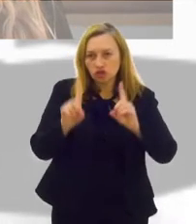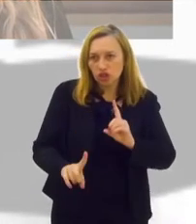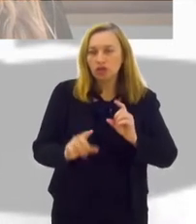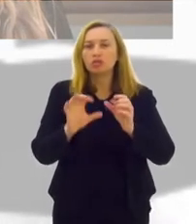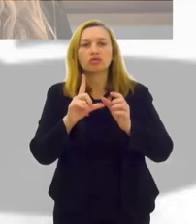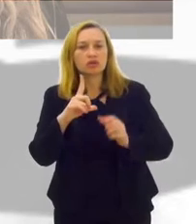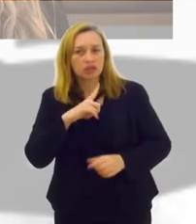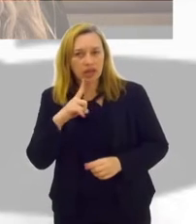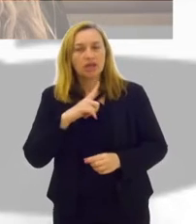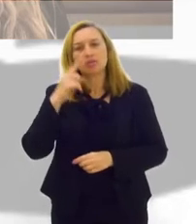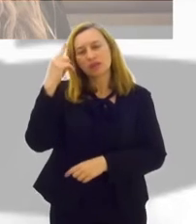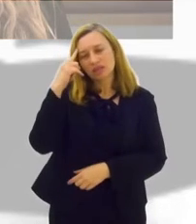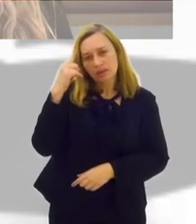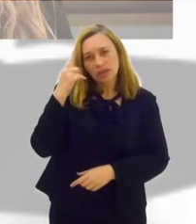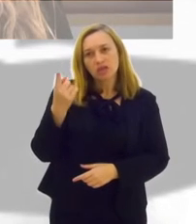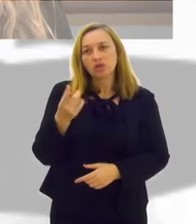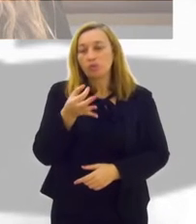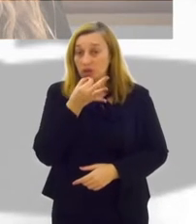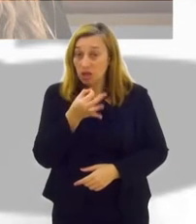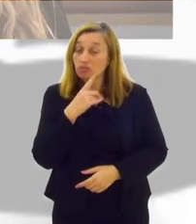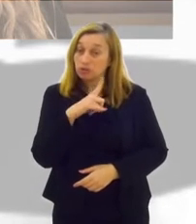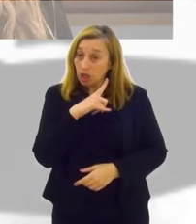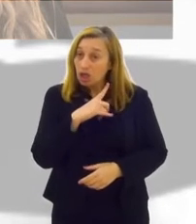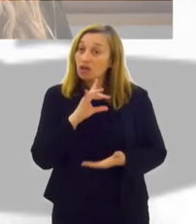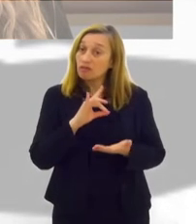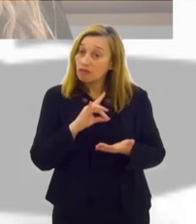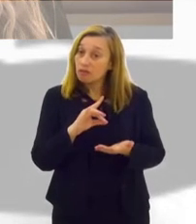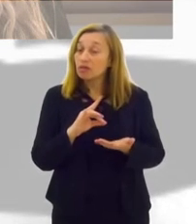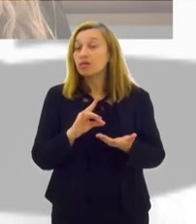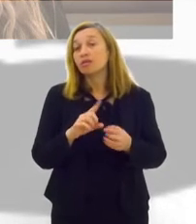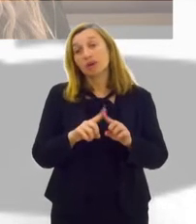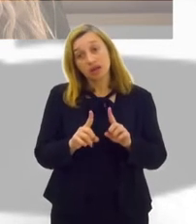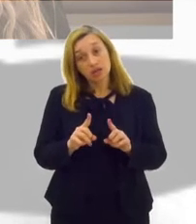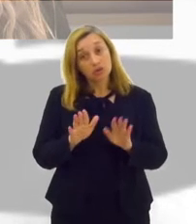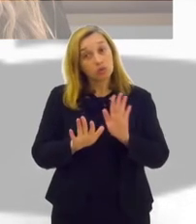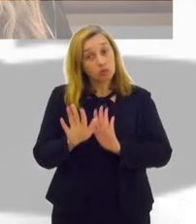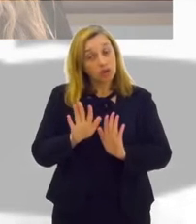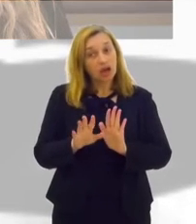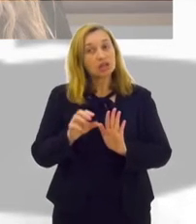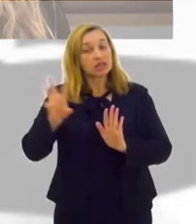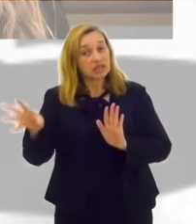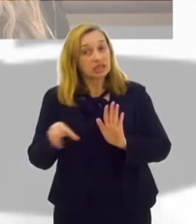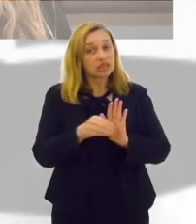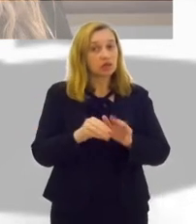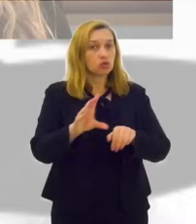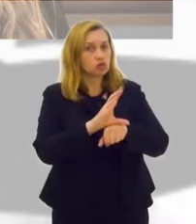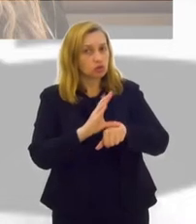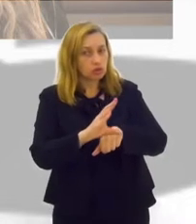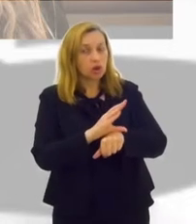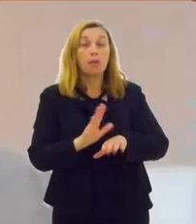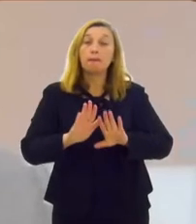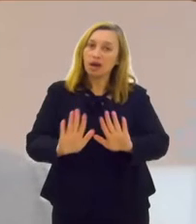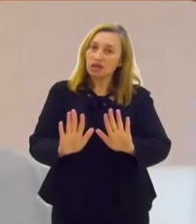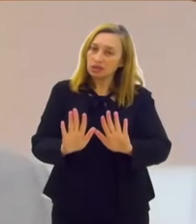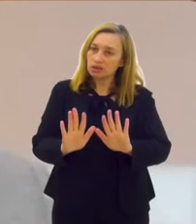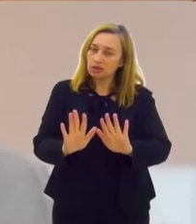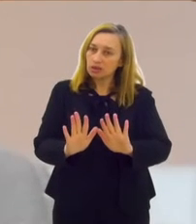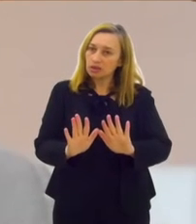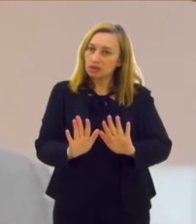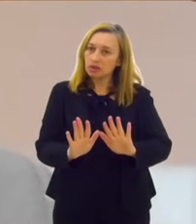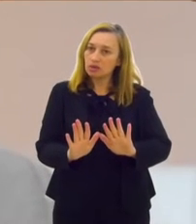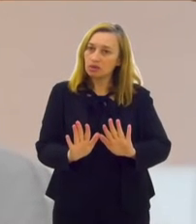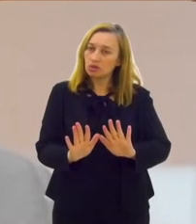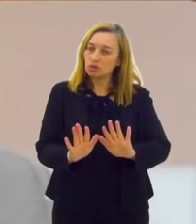livre manifestação do seu pensamento, é claro, vedado o anonimato, isso está na nossa Constituição.